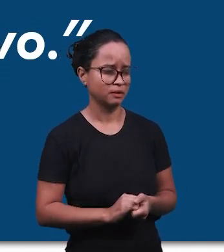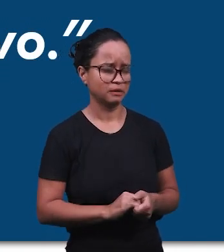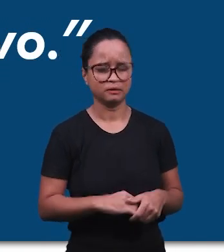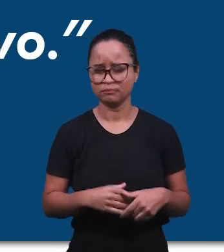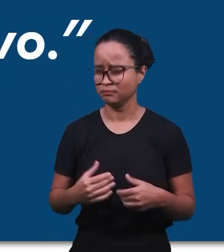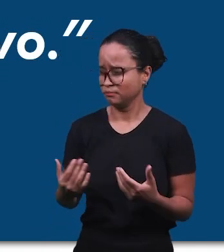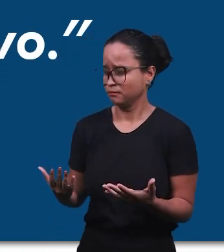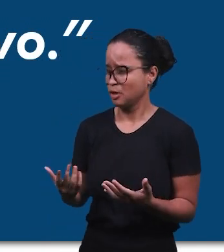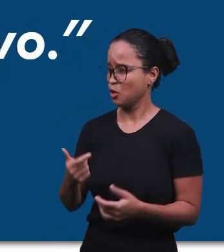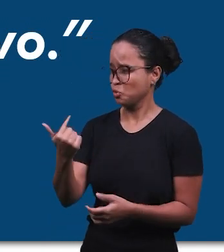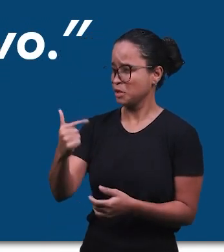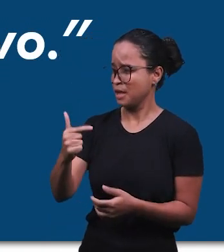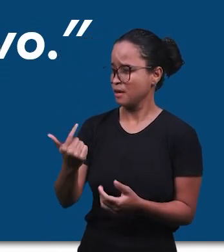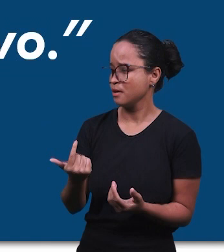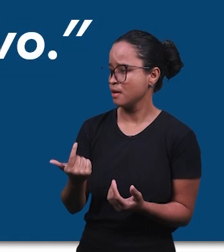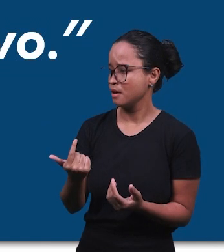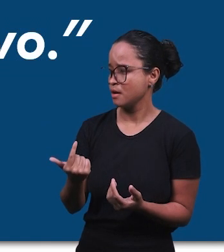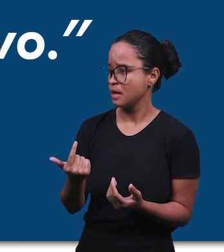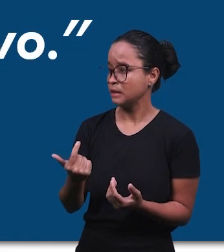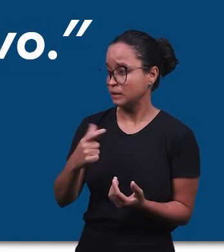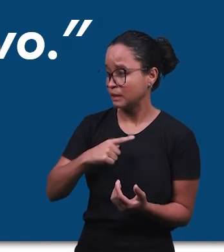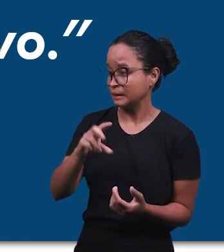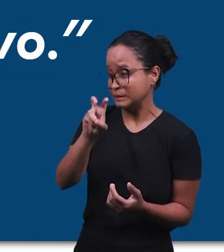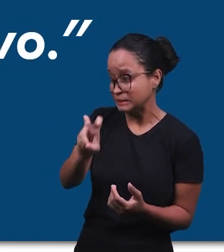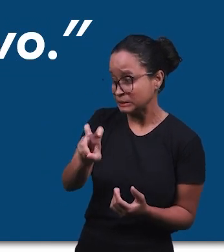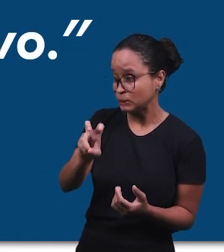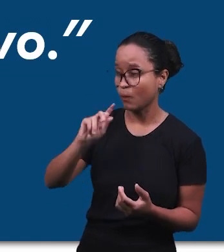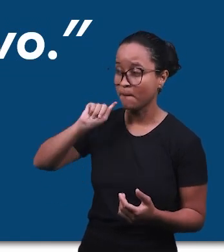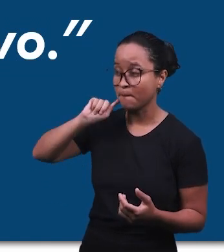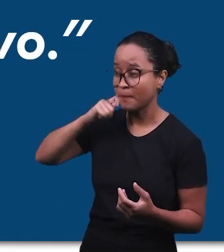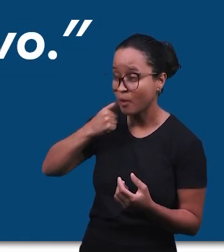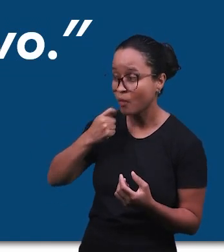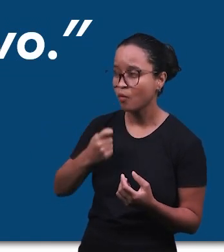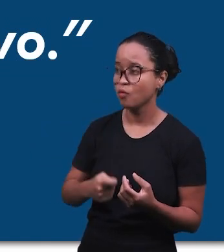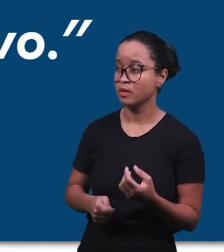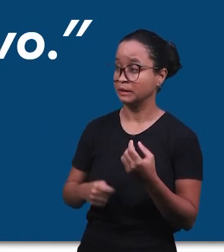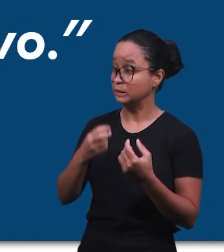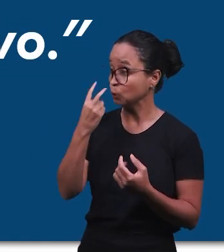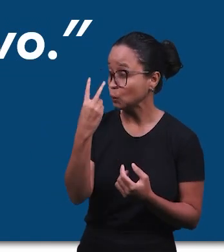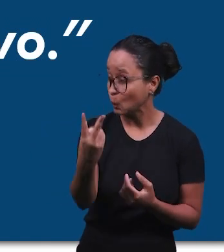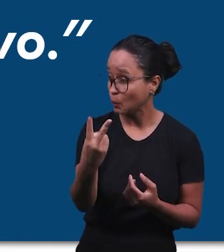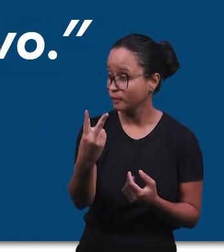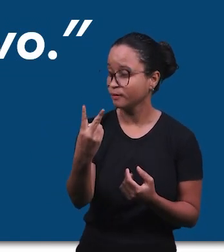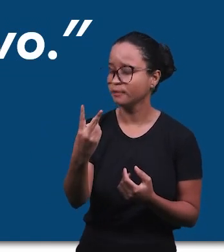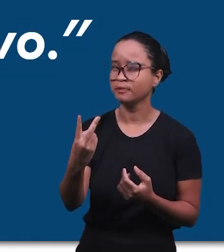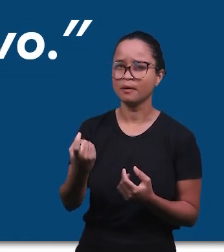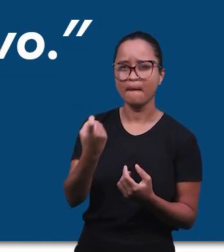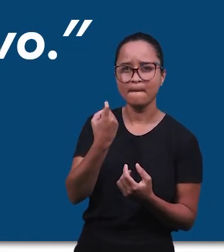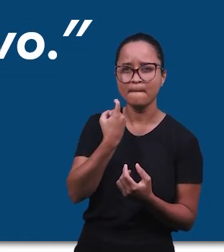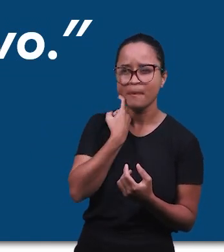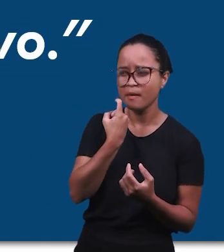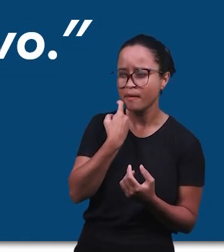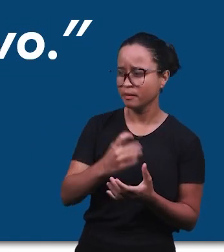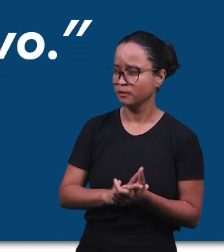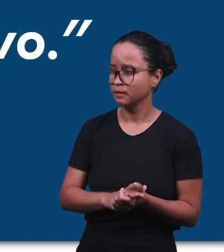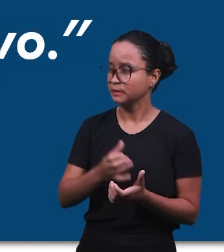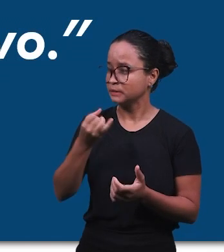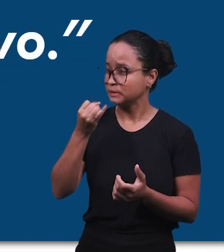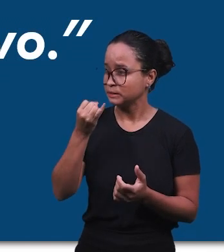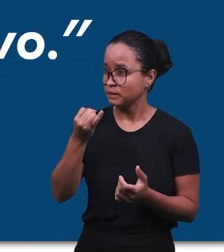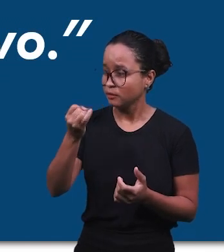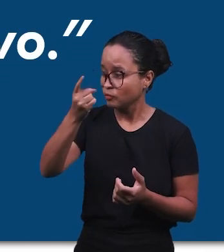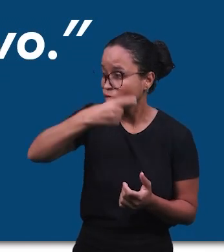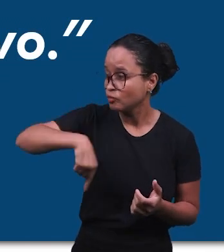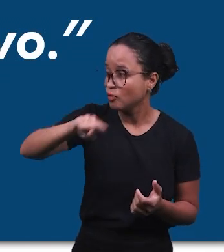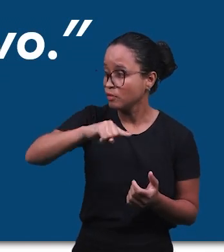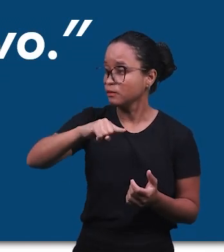E eles disseram: Não temos senão 5 pães e 2 peixes, salvo se